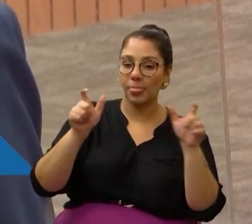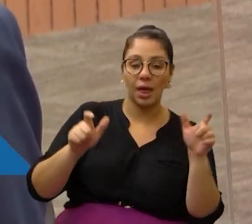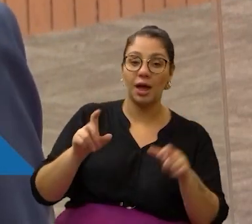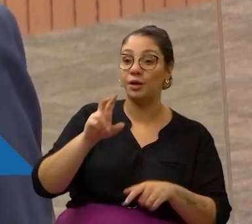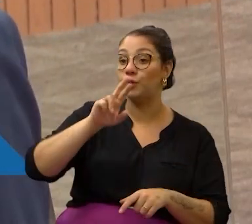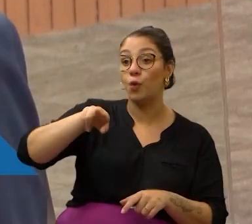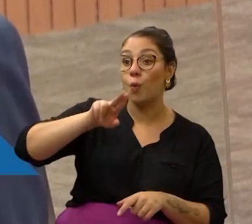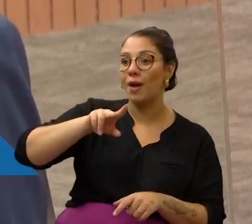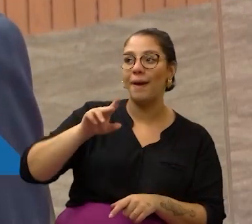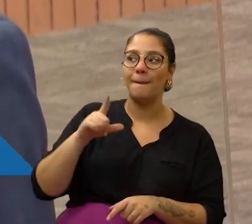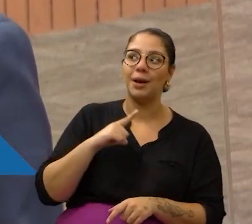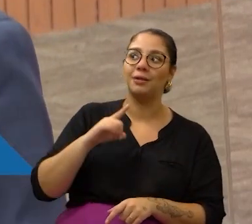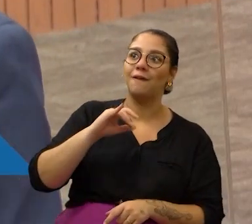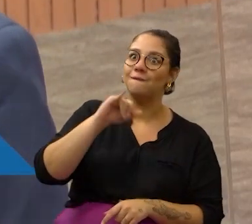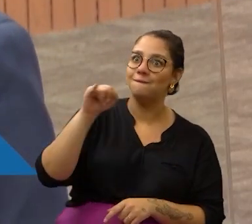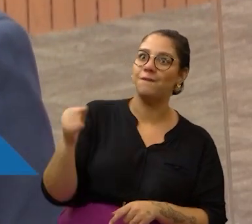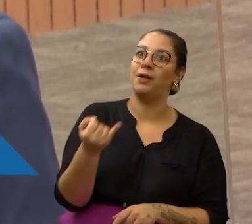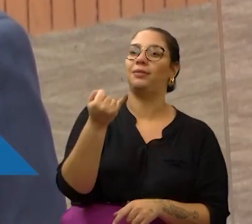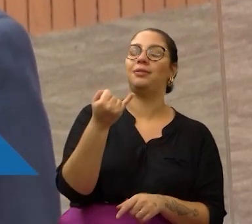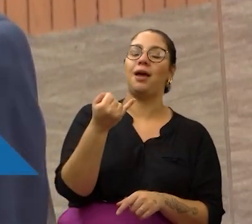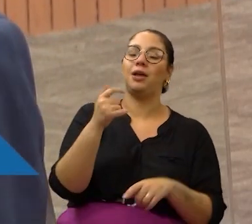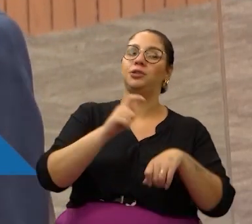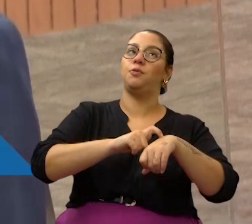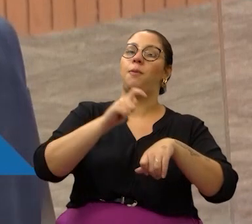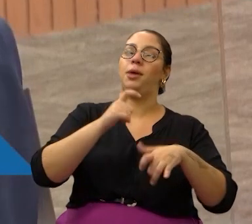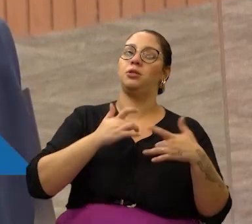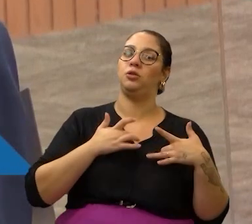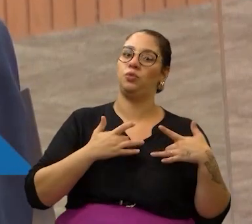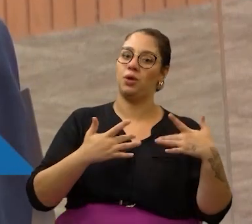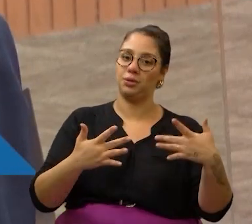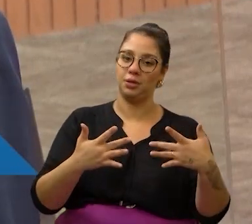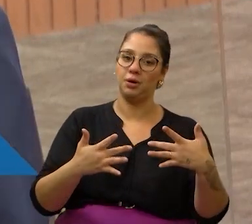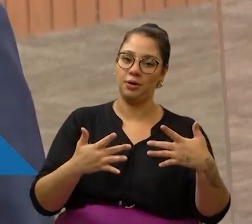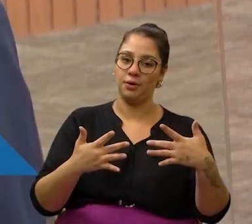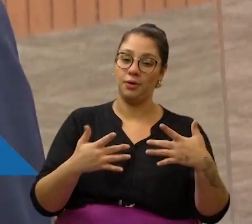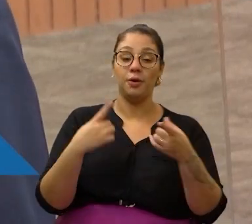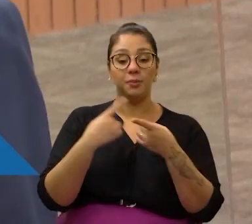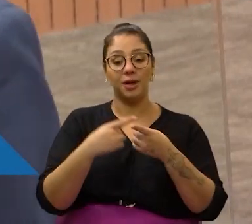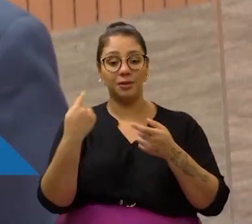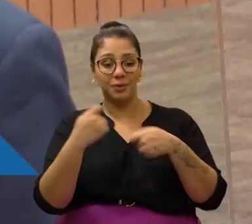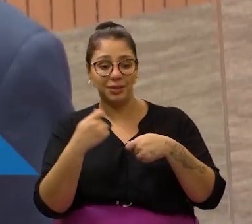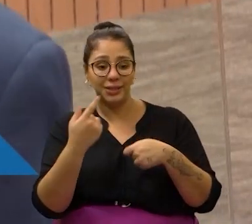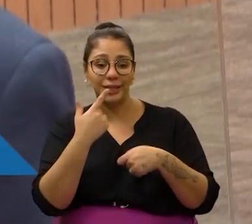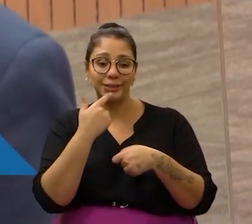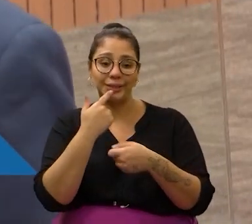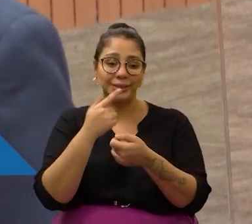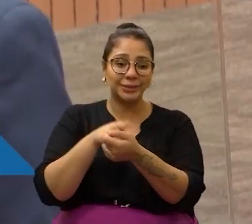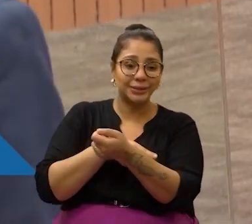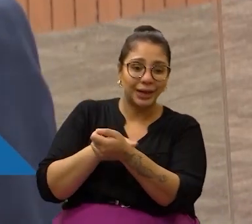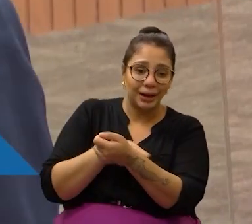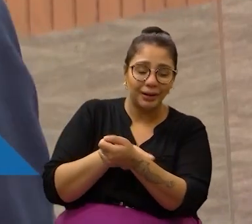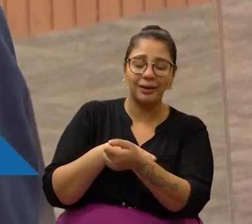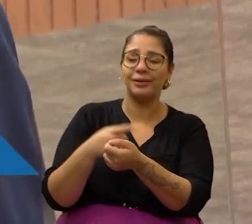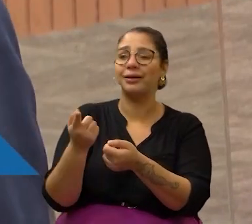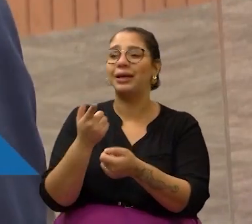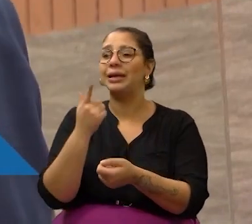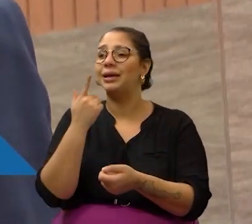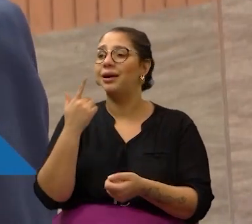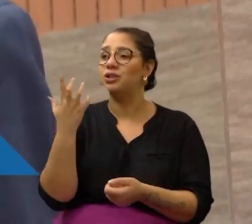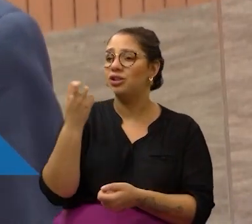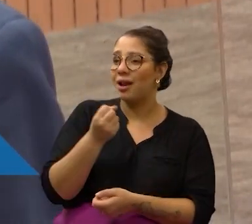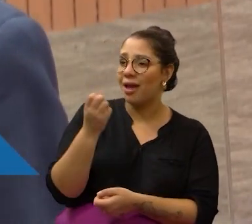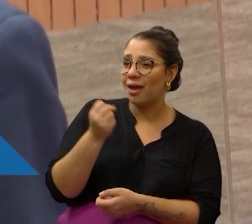não é para se obter vantagem nesse momento que a pessoa estou precisando de sangue ou tá precisando de leite